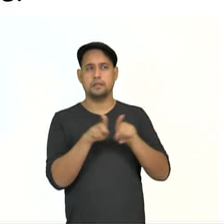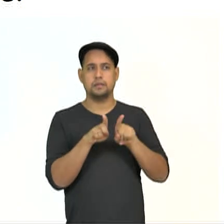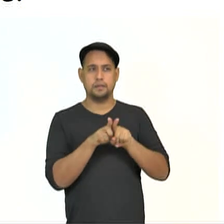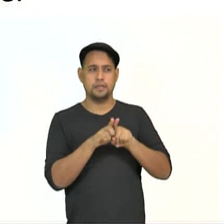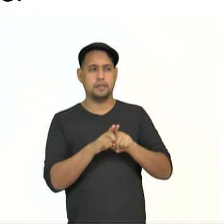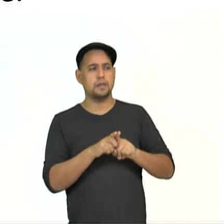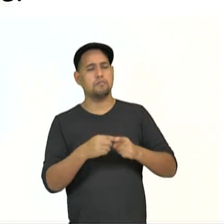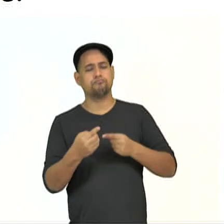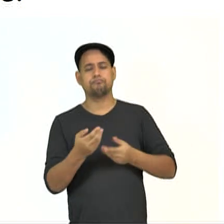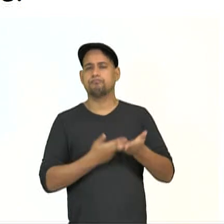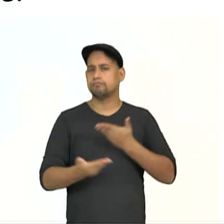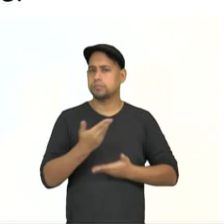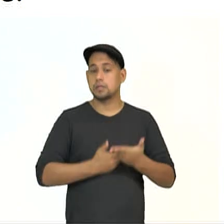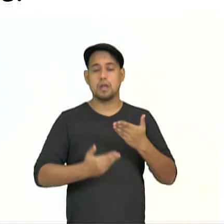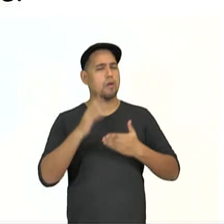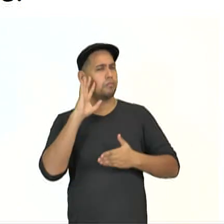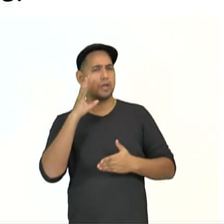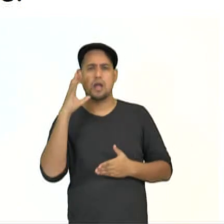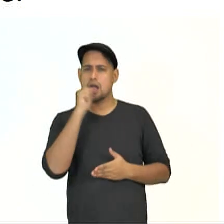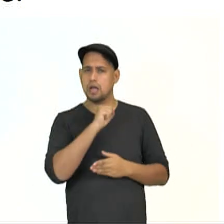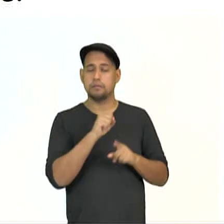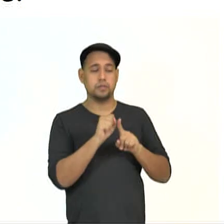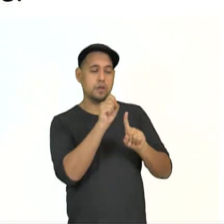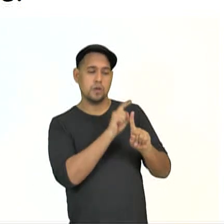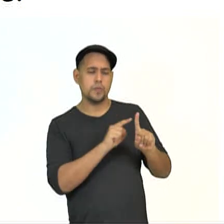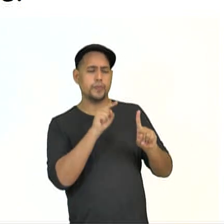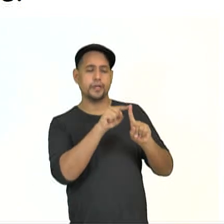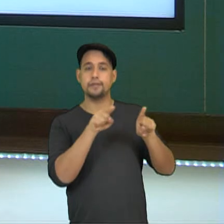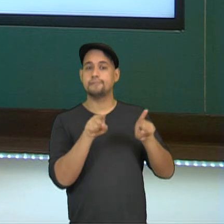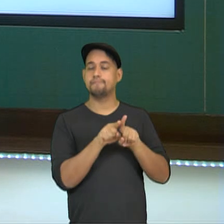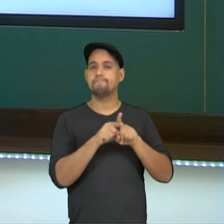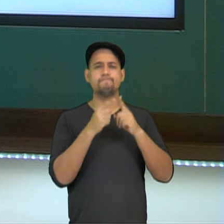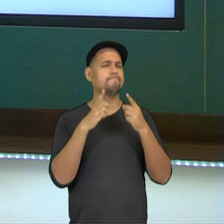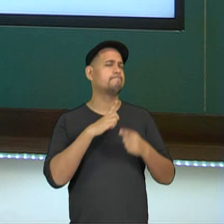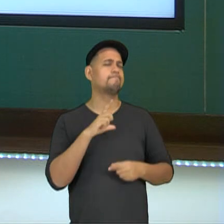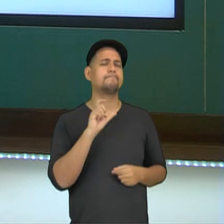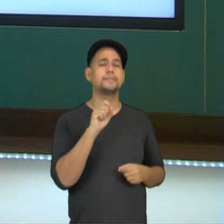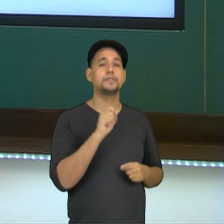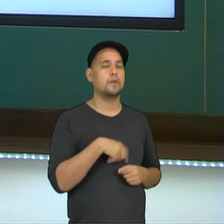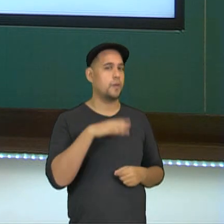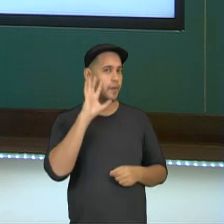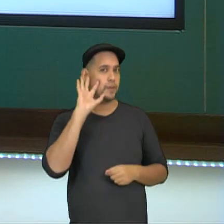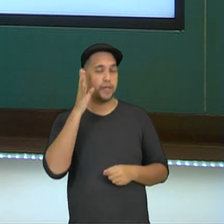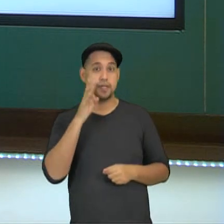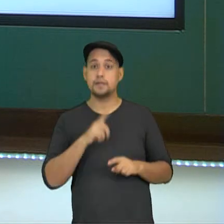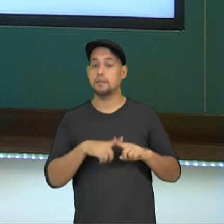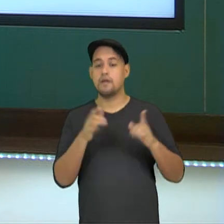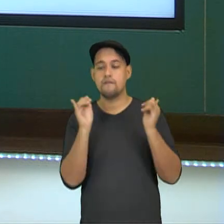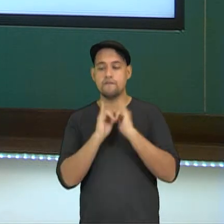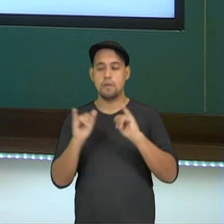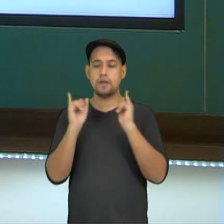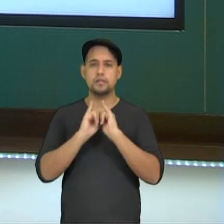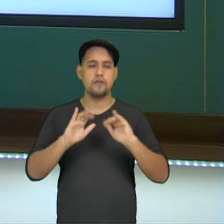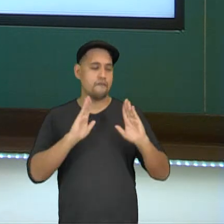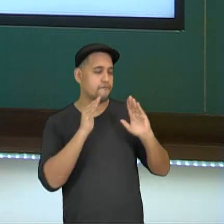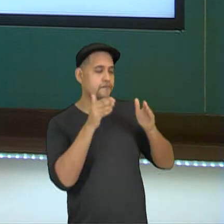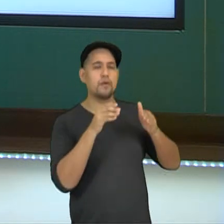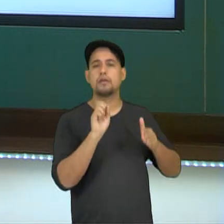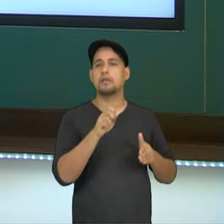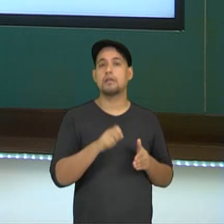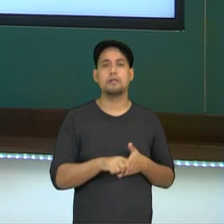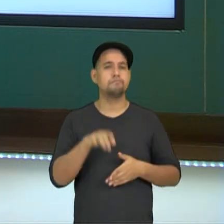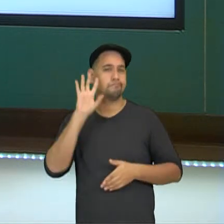curta, dinâmica, momentânea, objetiva e se atém aos fatos. Então a notícia ela é centrada